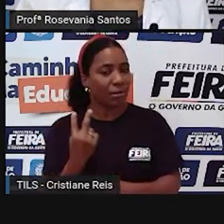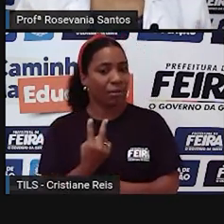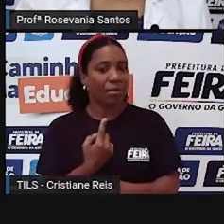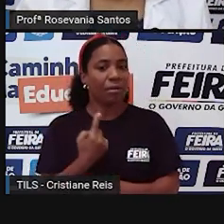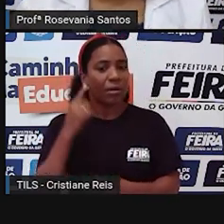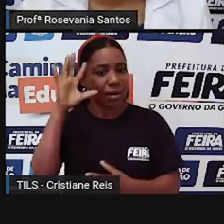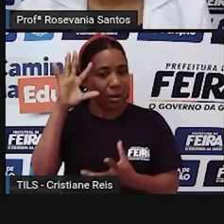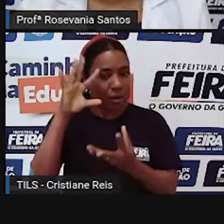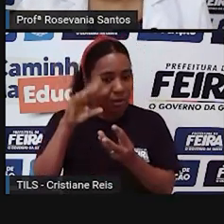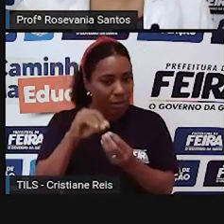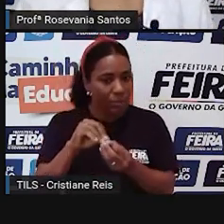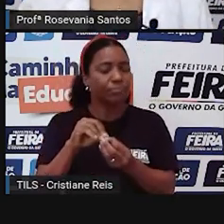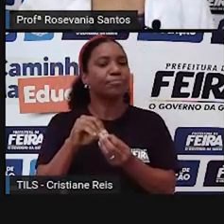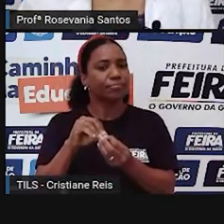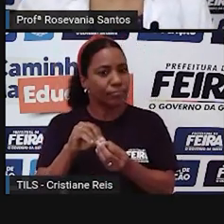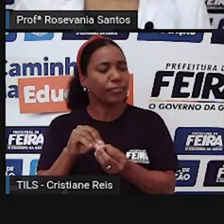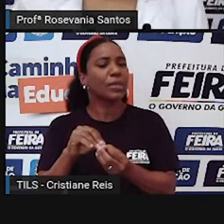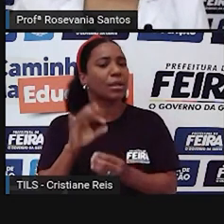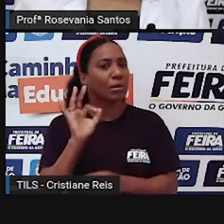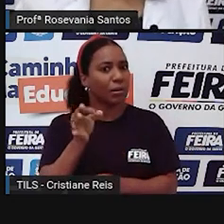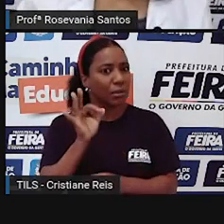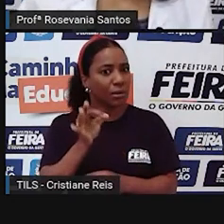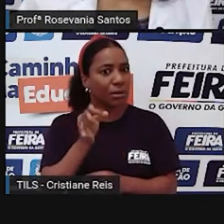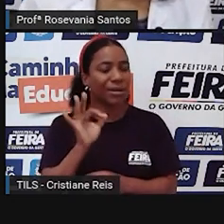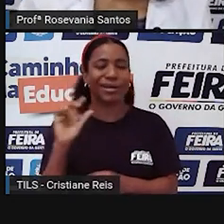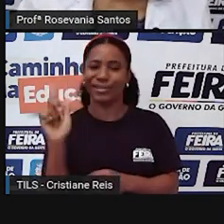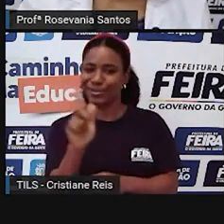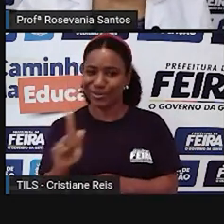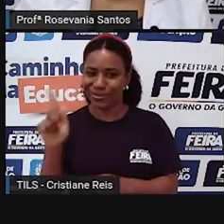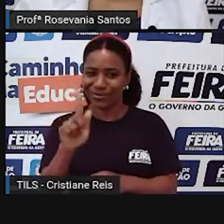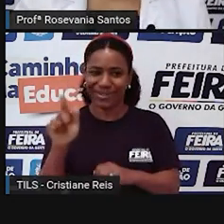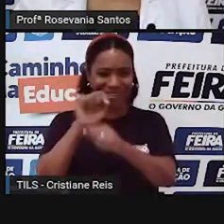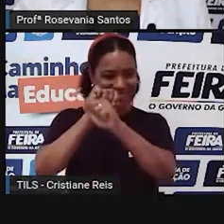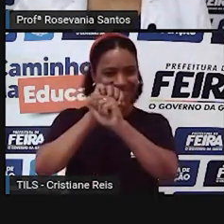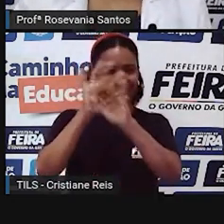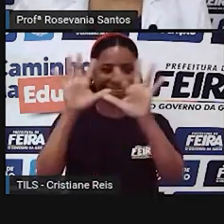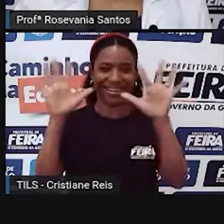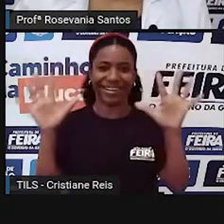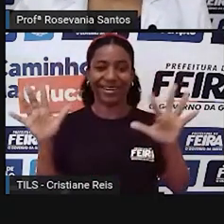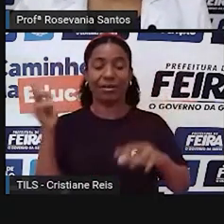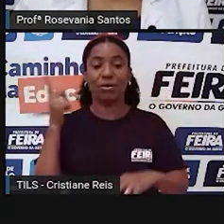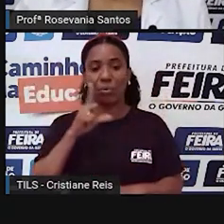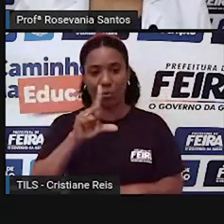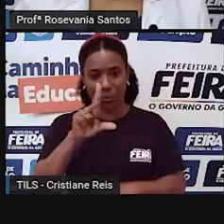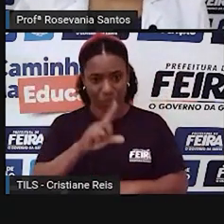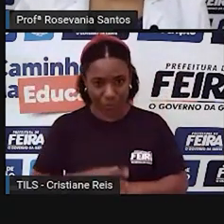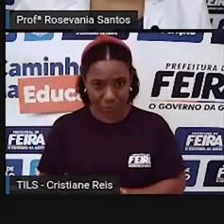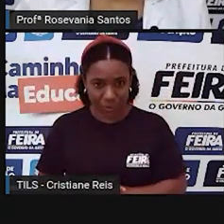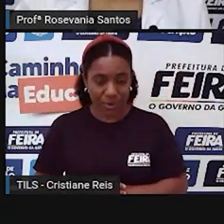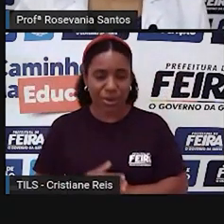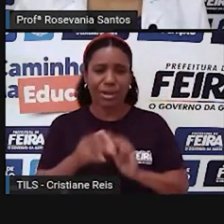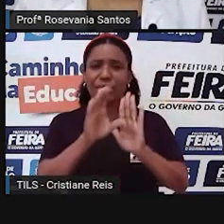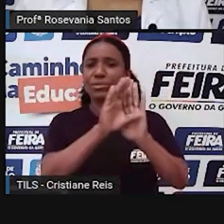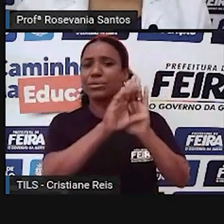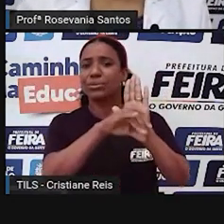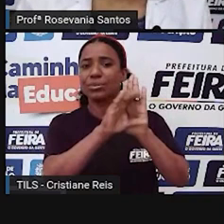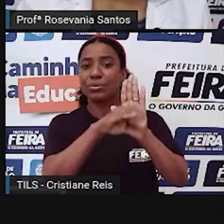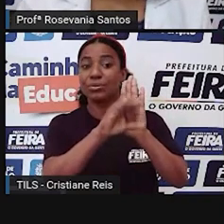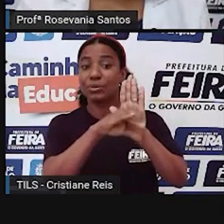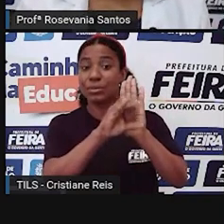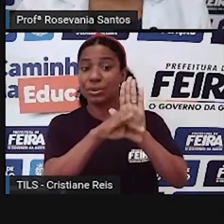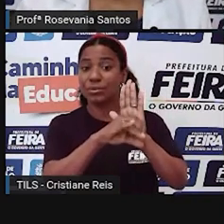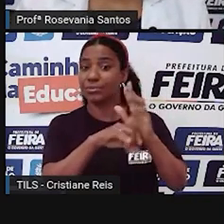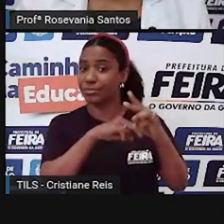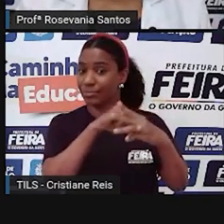segurança, tranquilidade mesmo, para poder entender os assuntos geográficos. E esses conceitos, eles são o conceito